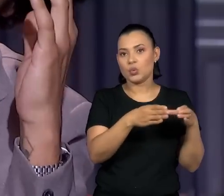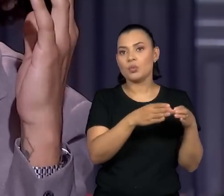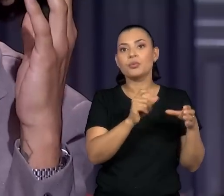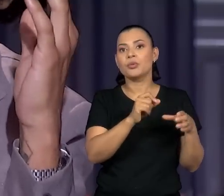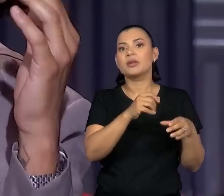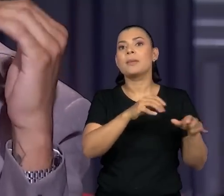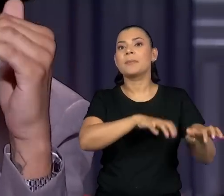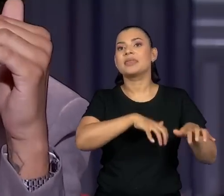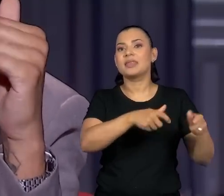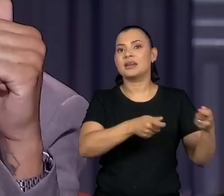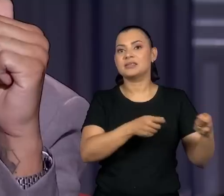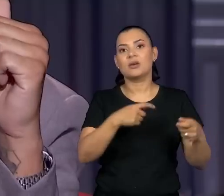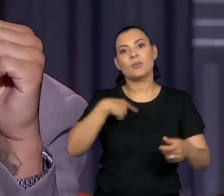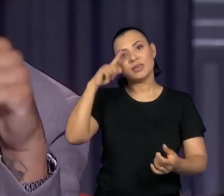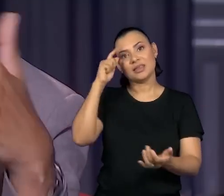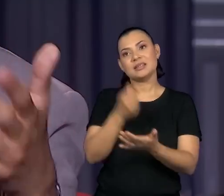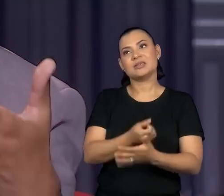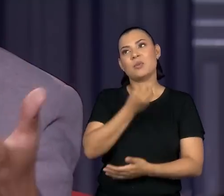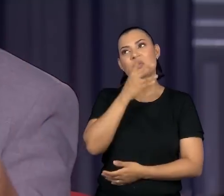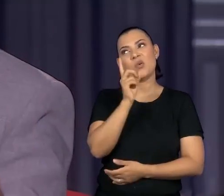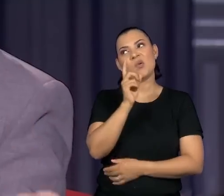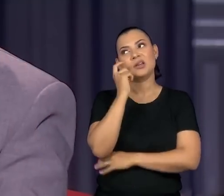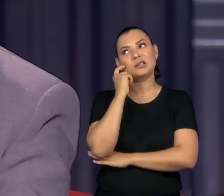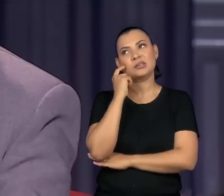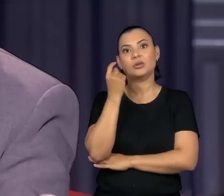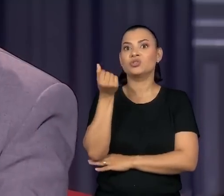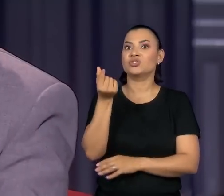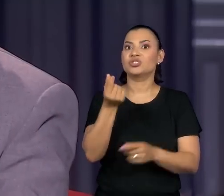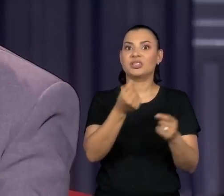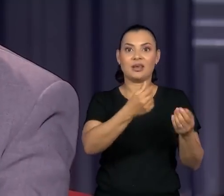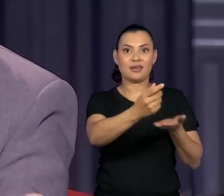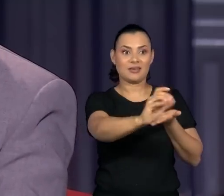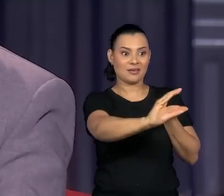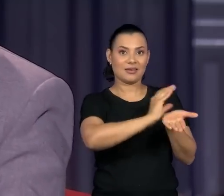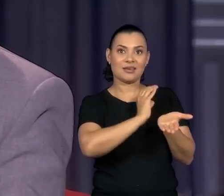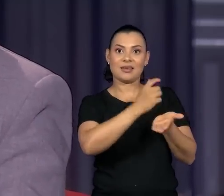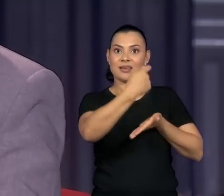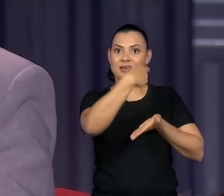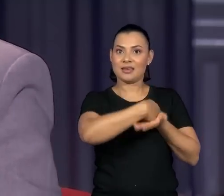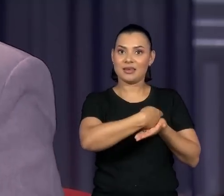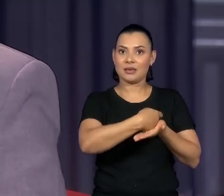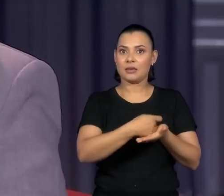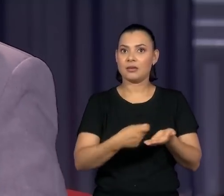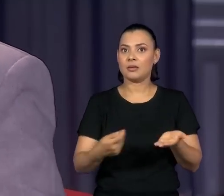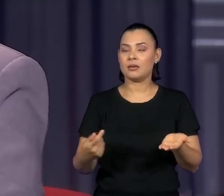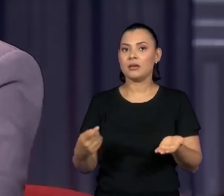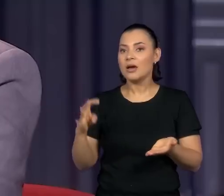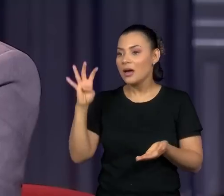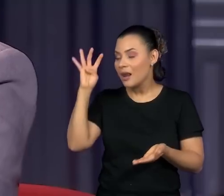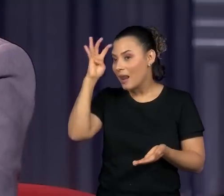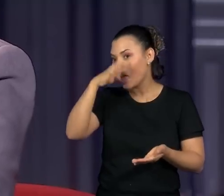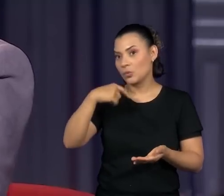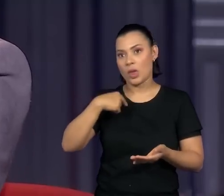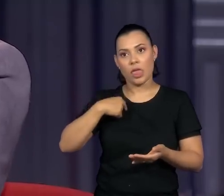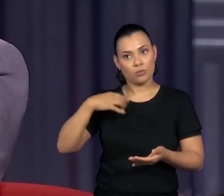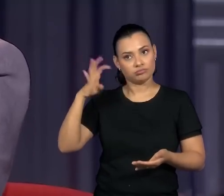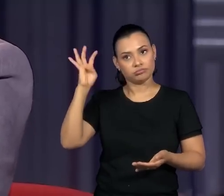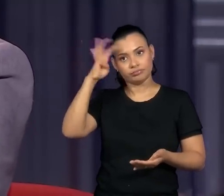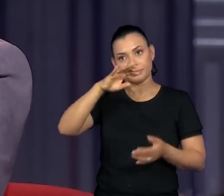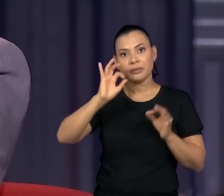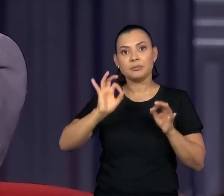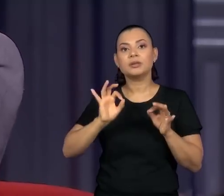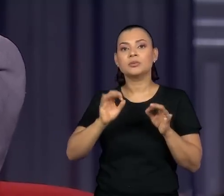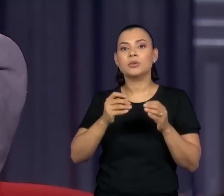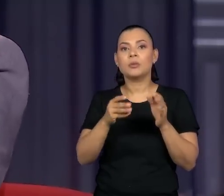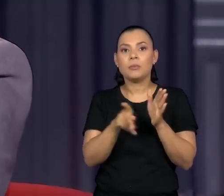foi uma decisão muito boa. Eu fui pela grana que falaram que ia dar. Só que eu sou muito lerdo para questões